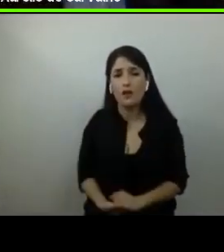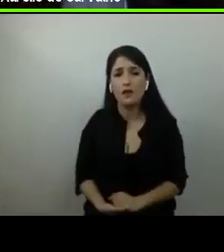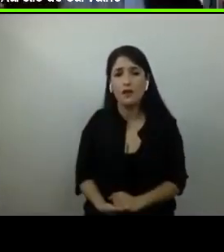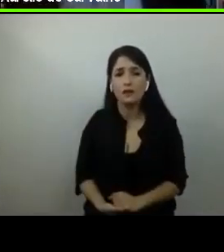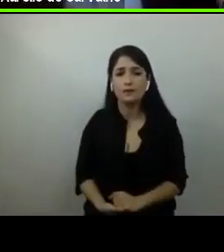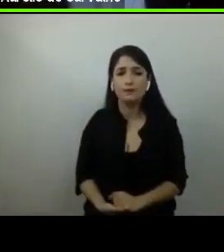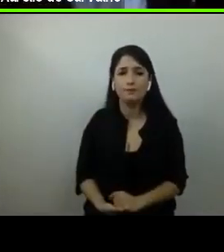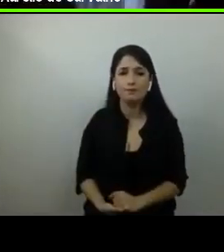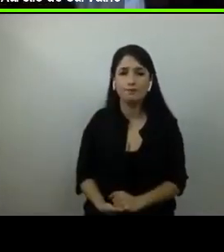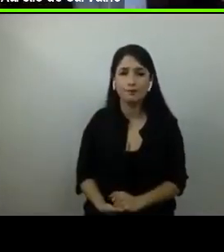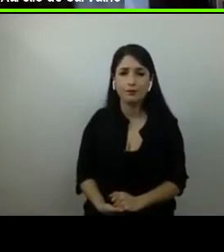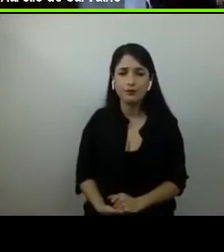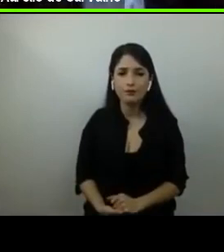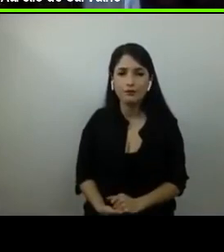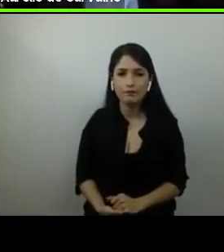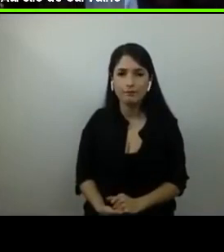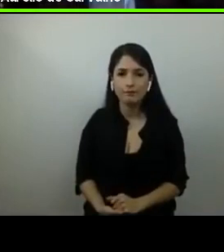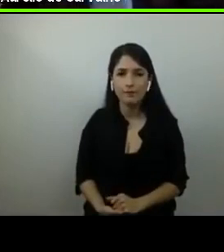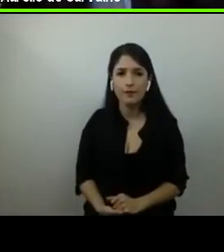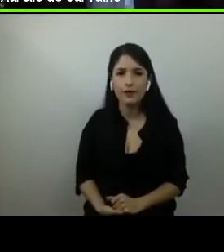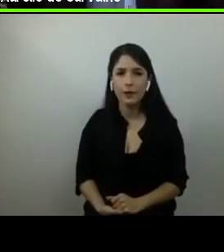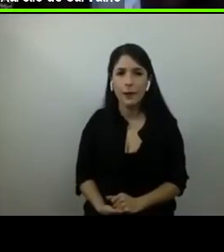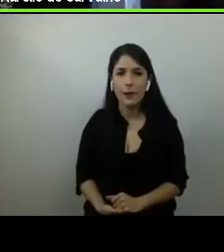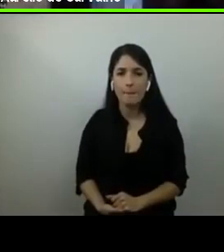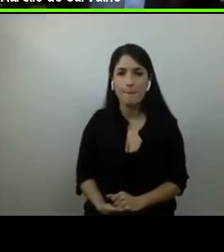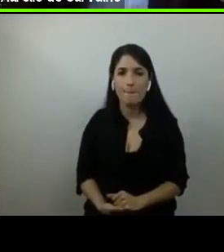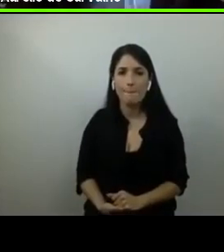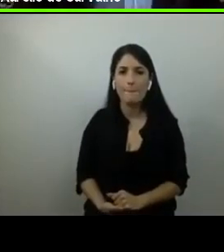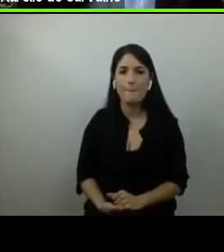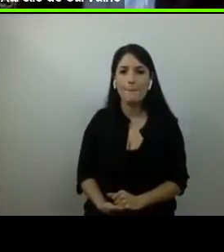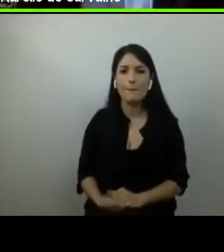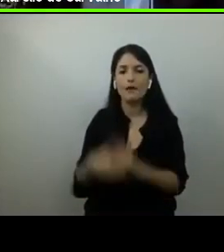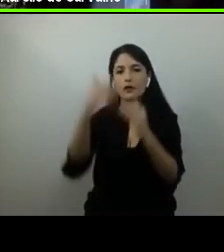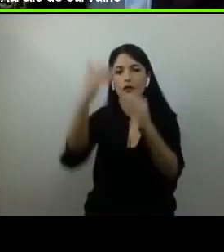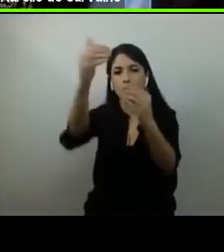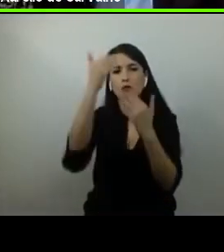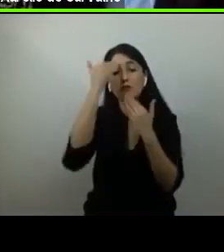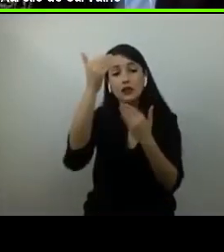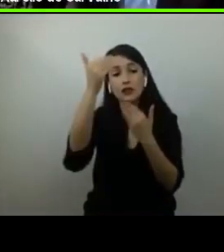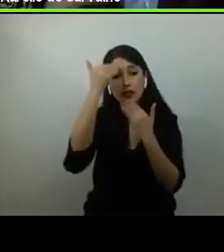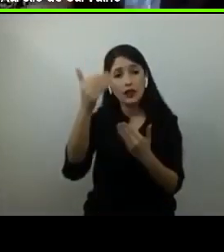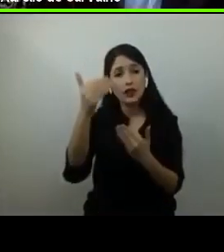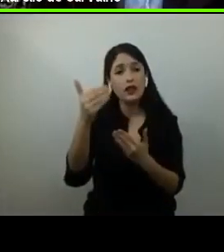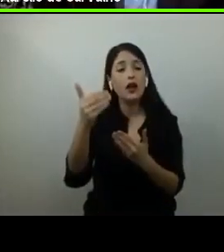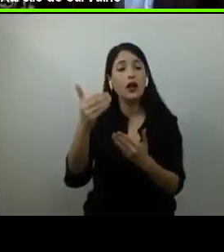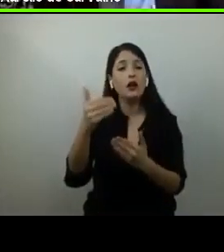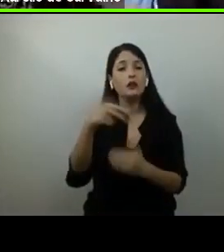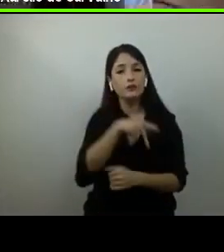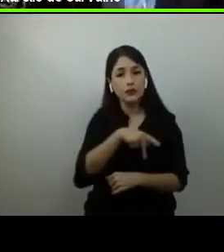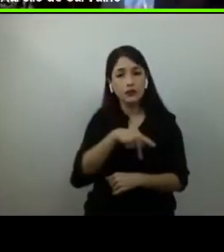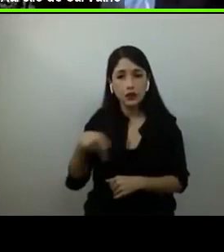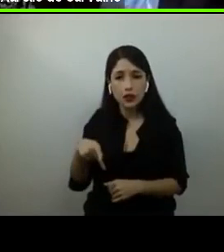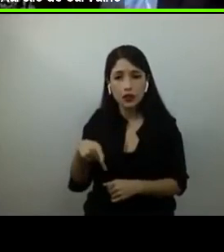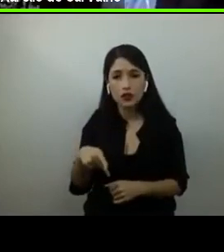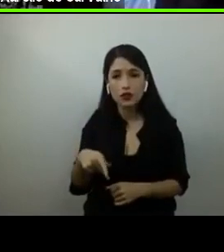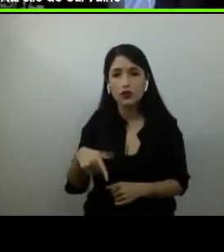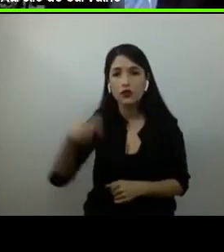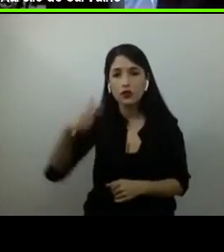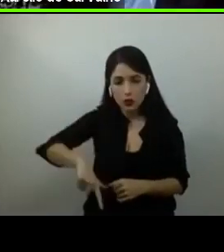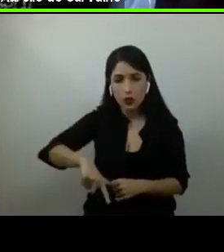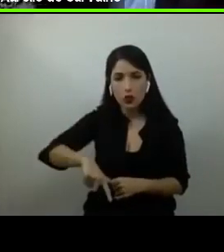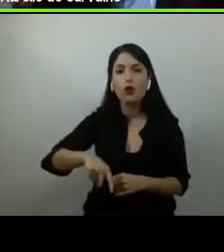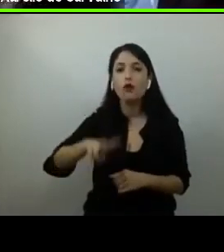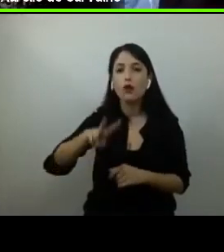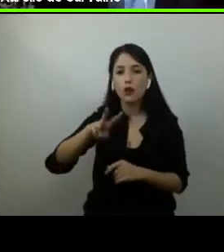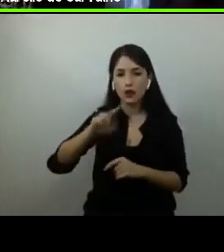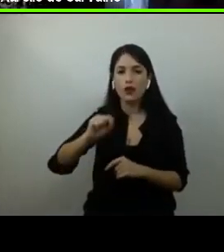Obrigado, querido presidente. Belíssimas falas. Realmente é uma honra enorme estar contigo aqui nessa bancada, né? E fazer mais um registro. O grupo tem, evidentemente, um número